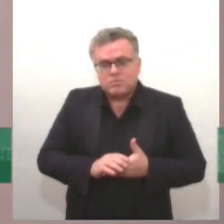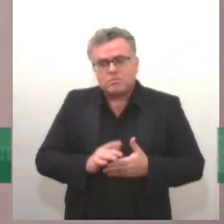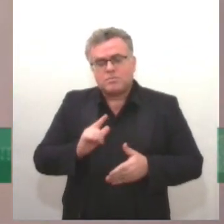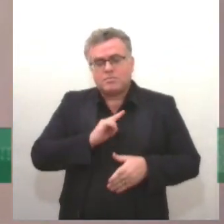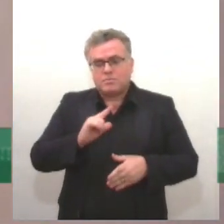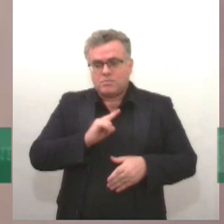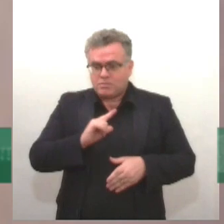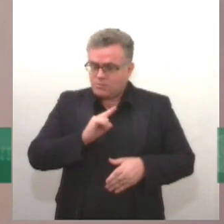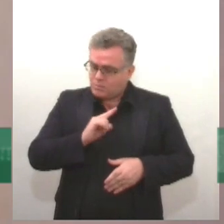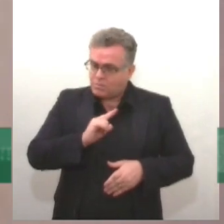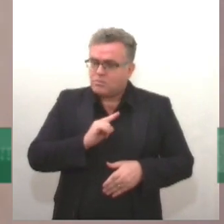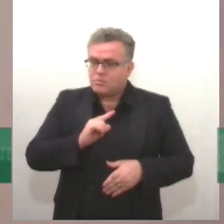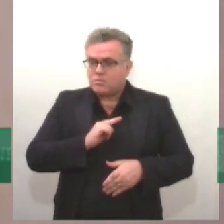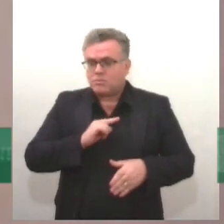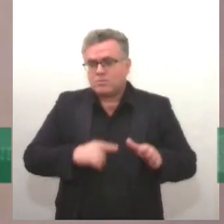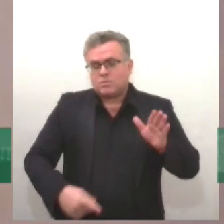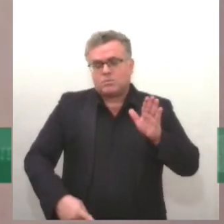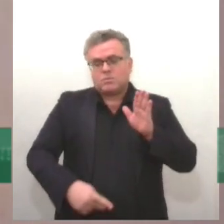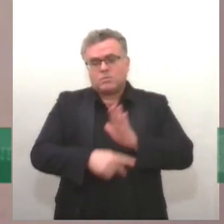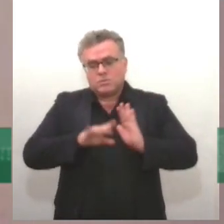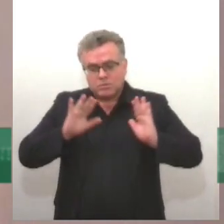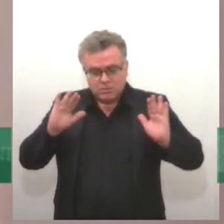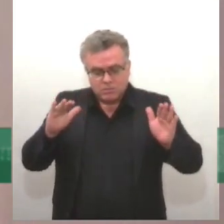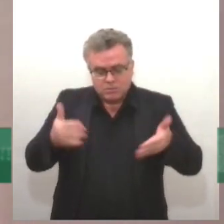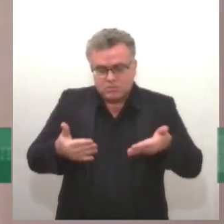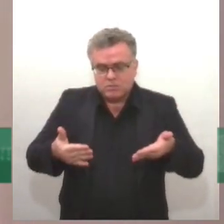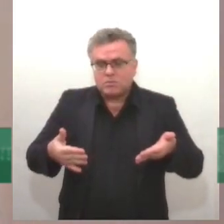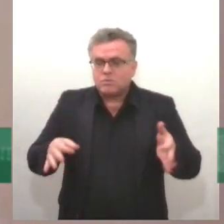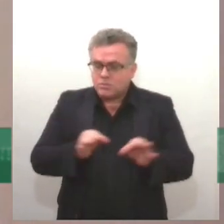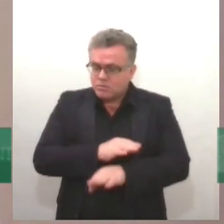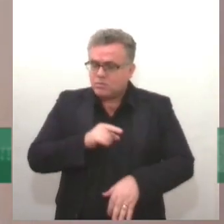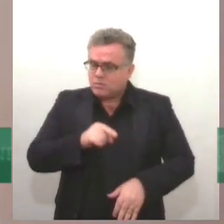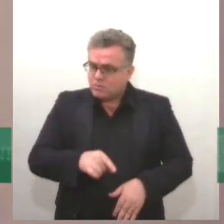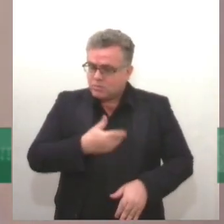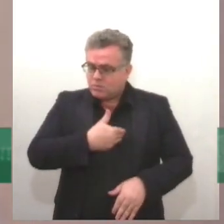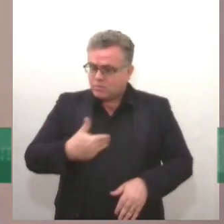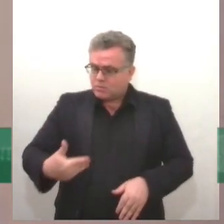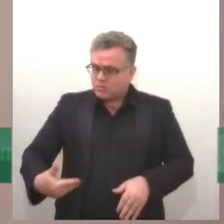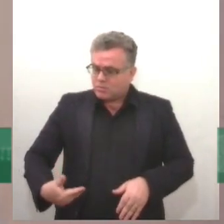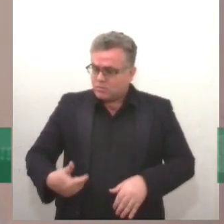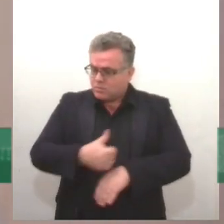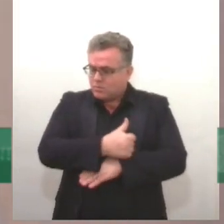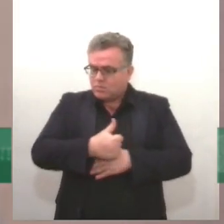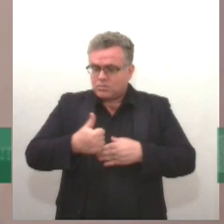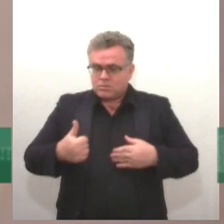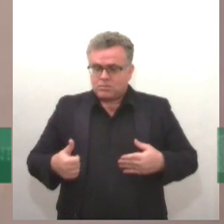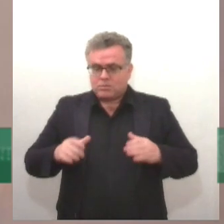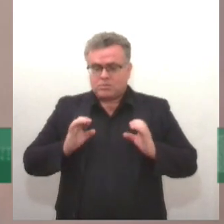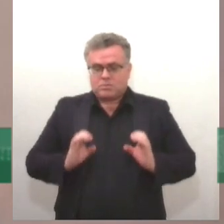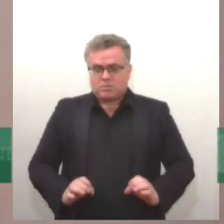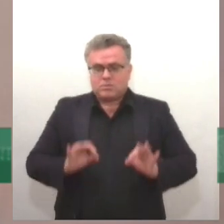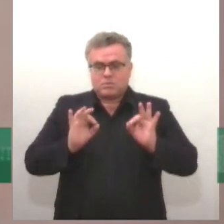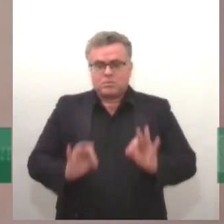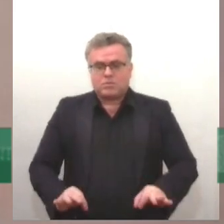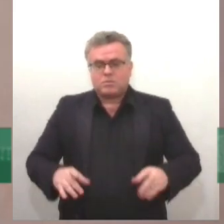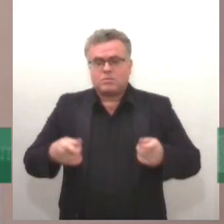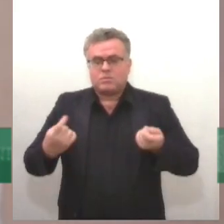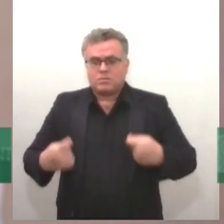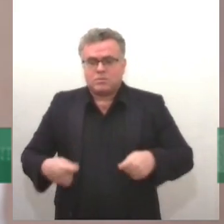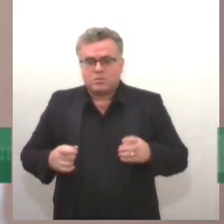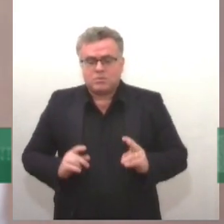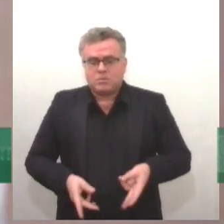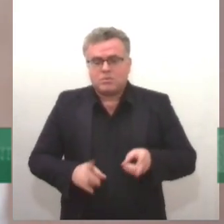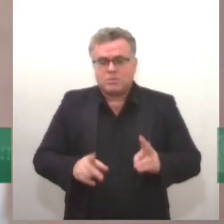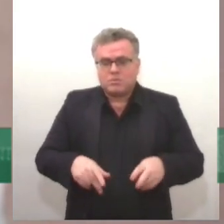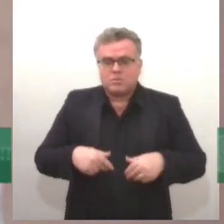toda a eficiência do setor público, da moral, da ética que se tem que ter com o trato da